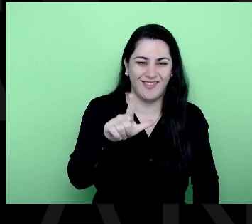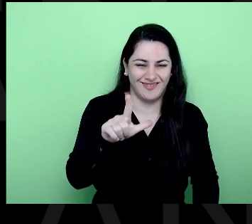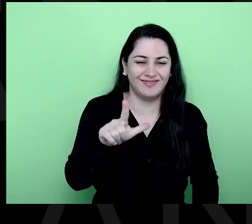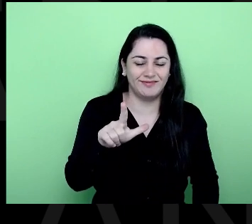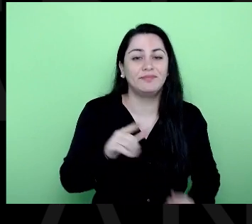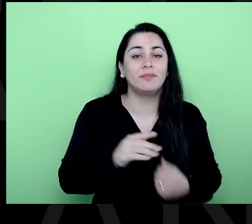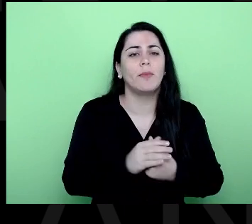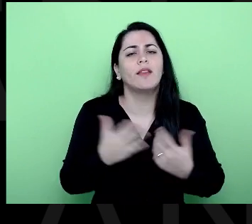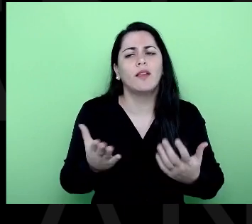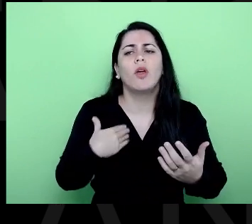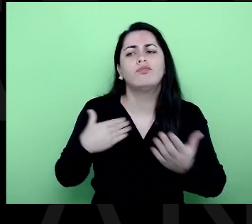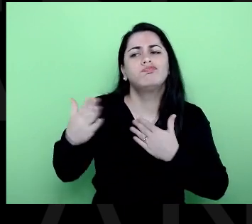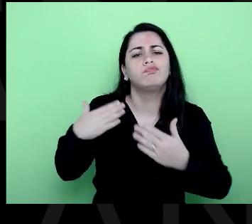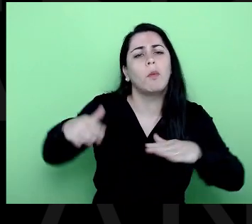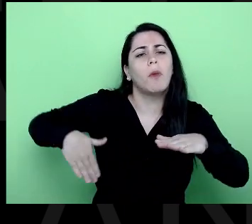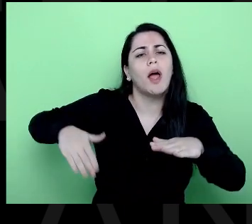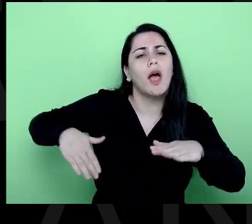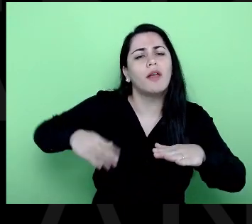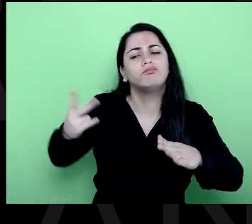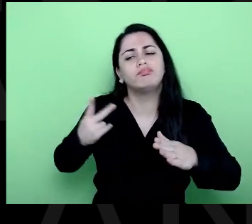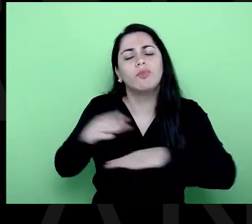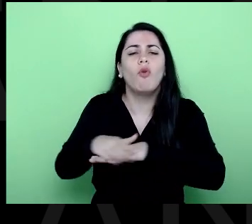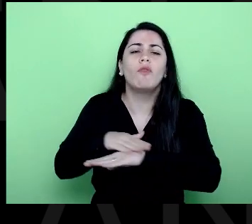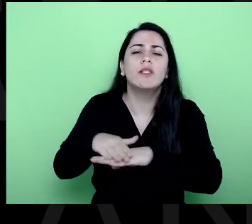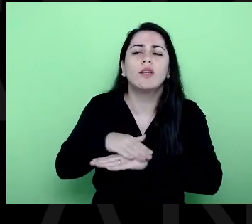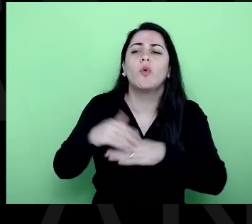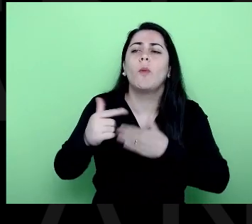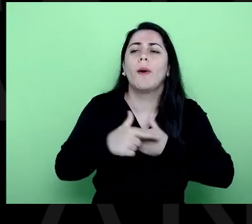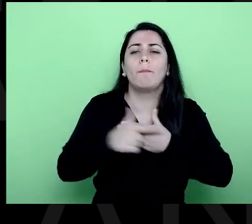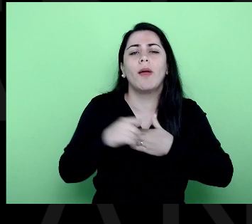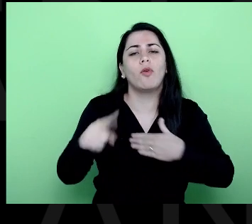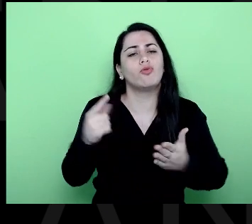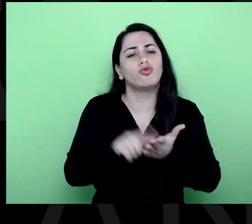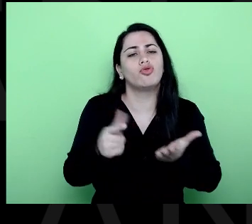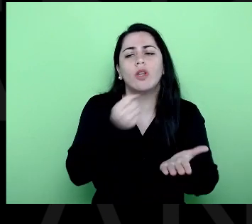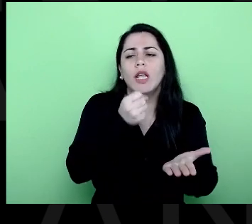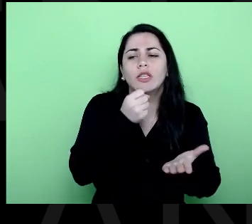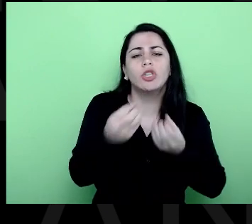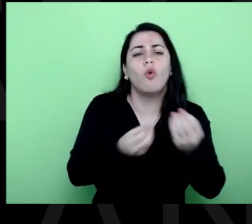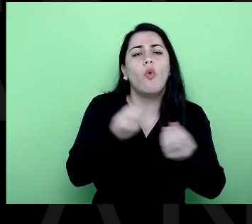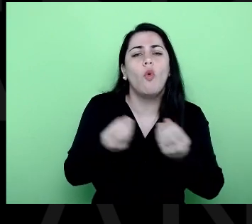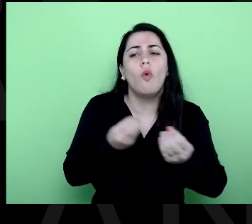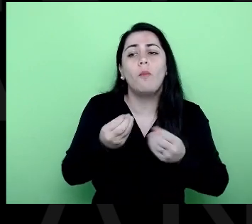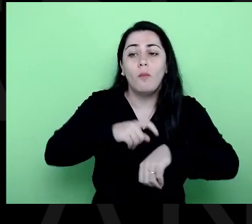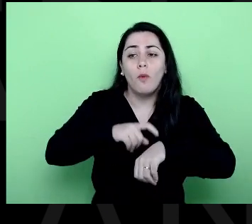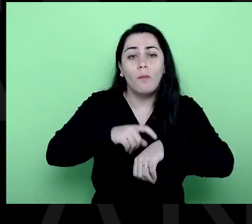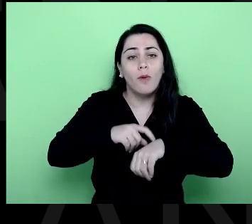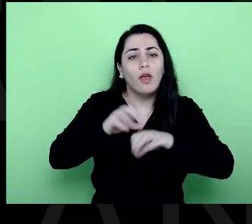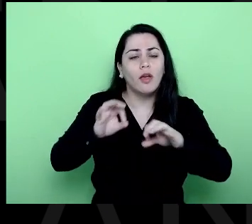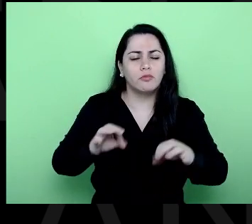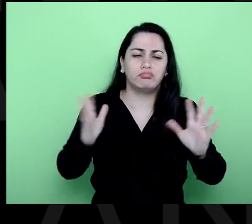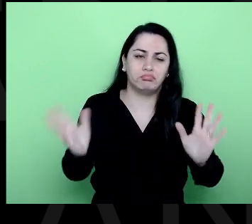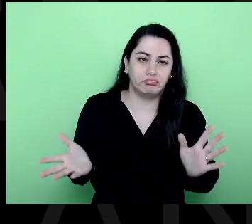isso, sobre imprensa, sobre o papel da gente, o que a gente tinha que fazer, como cobrir esse momento e